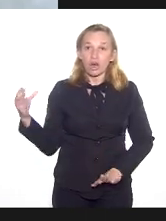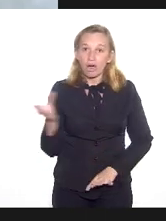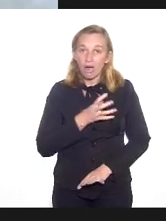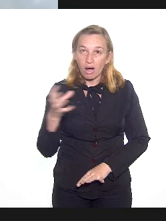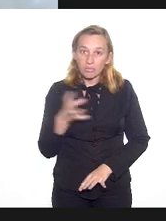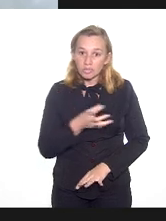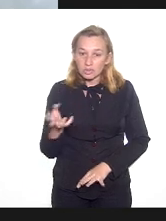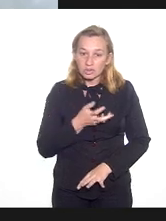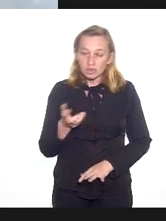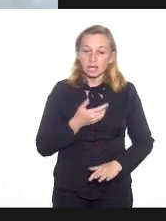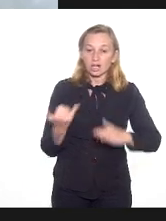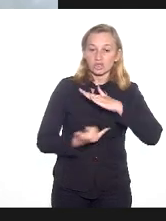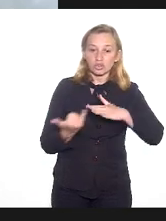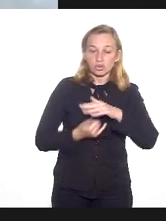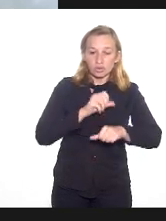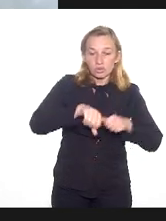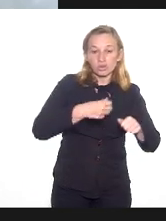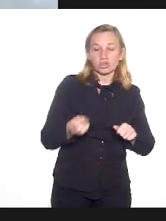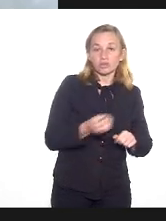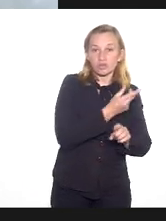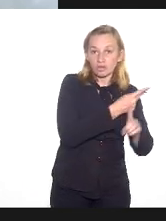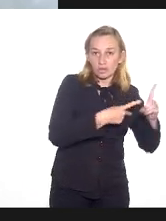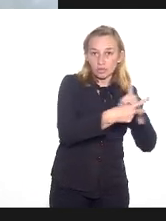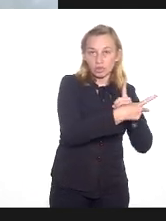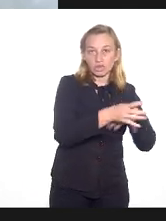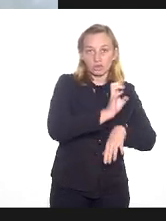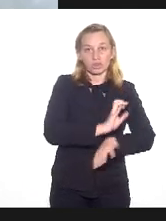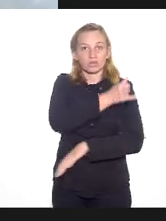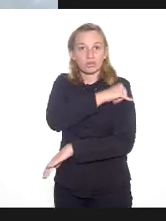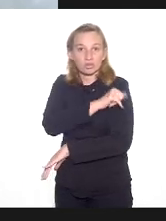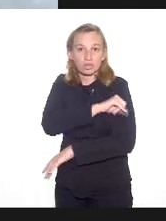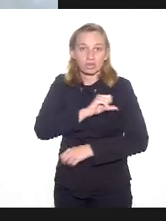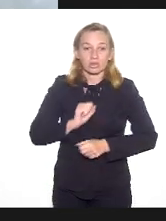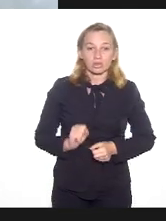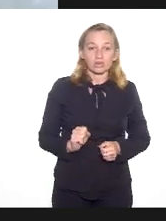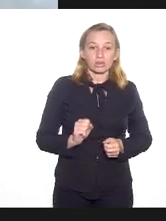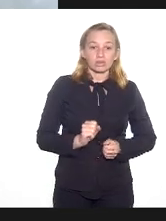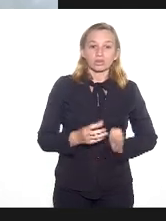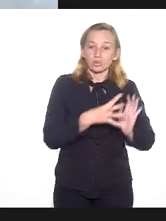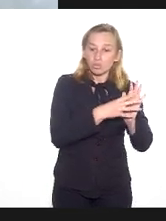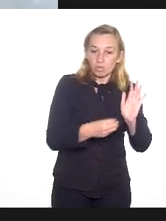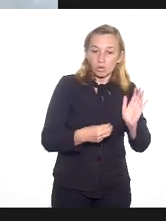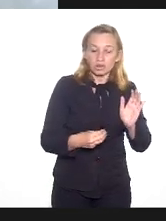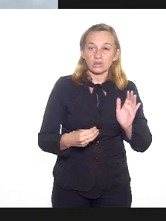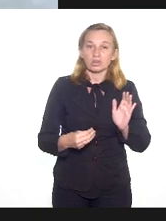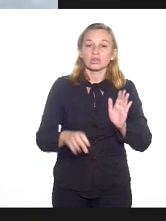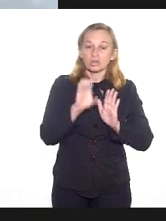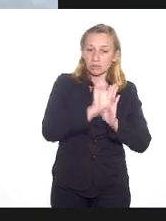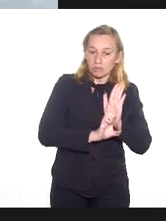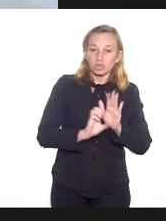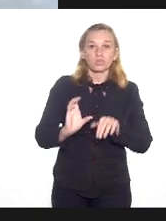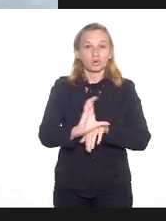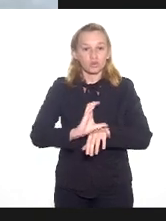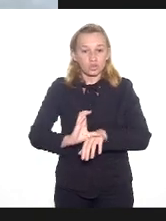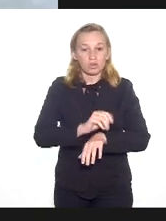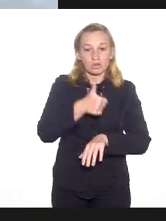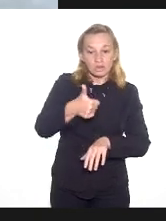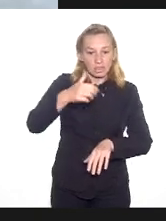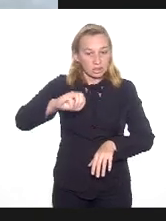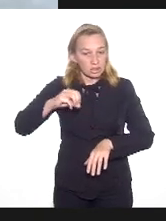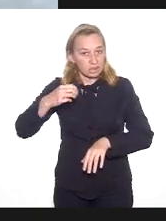a instituição da reforma da Previdência no Estado do Rio de Janeiro, nos moldes da emenda Constitucional